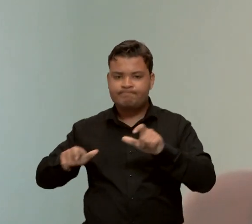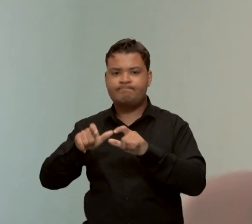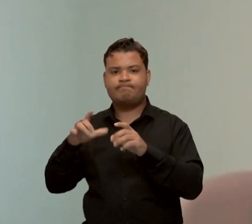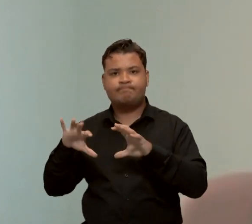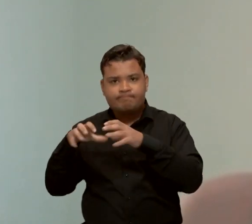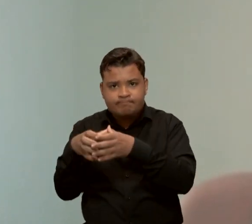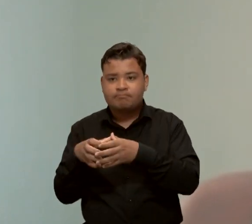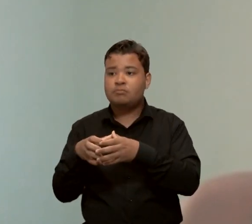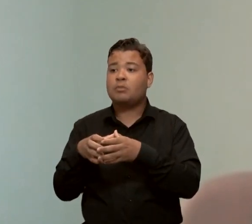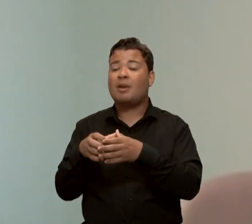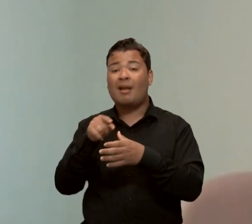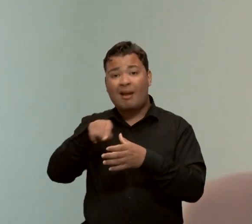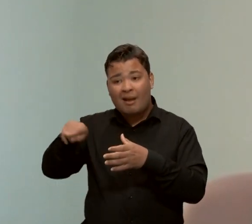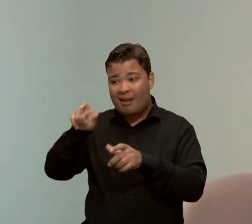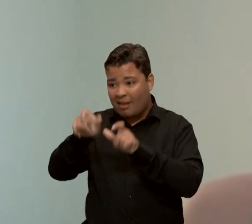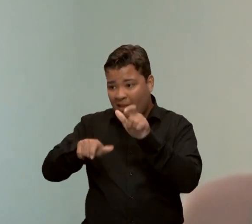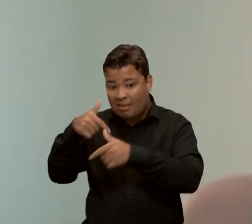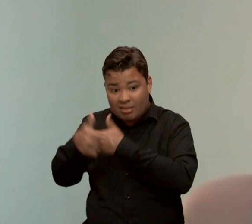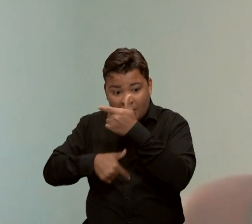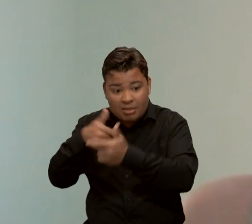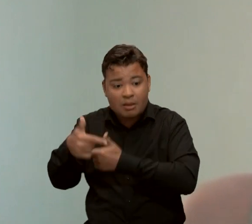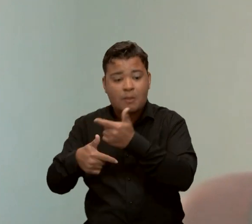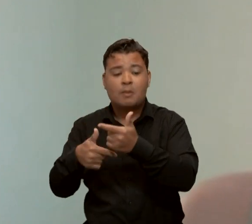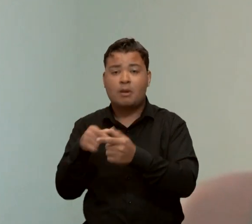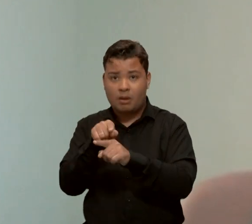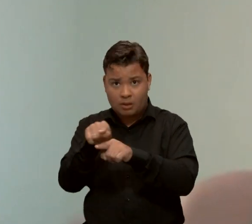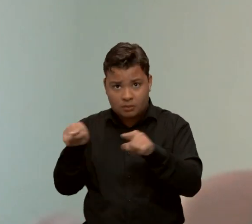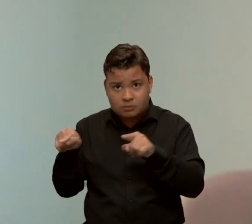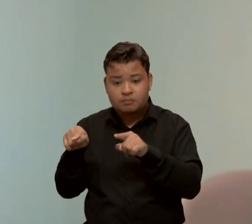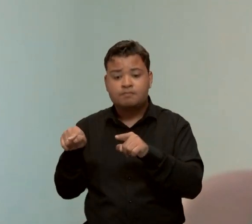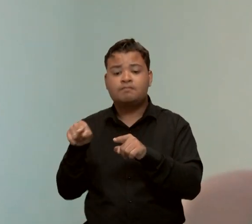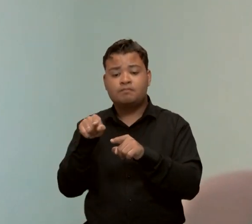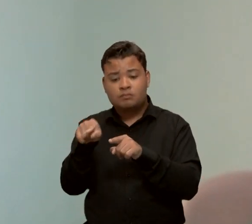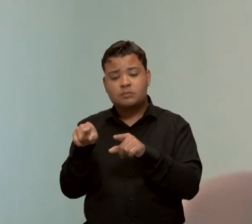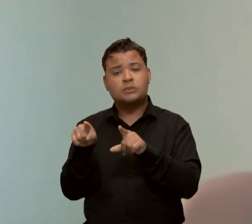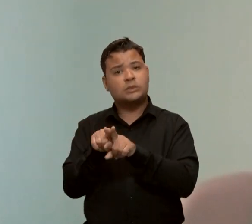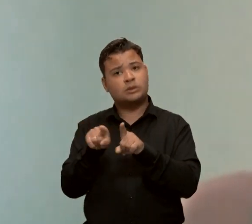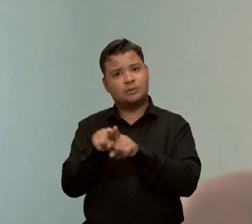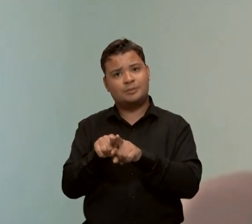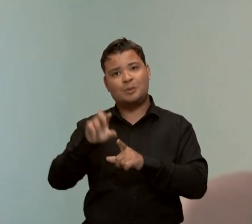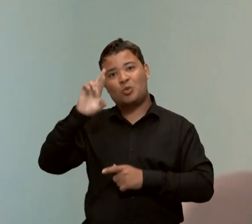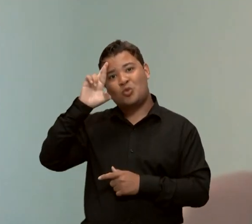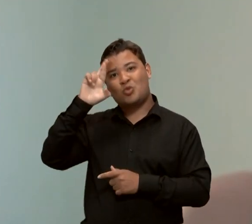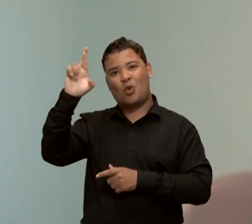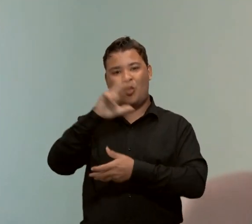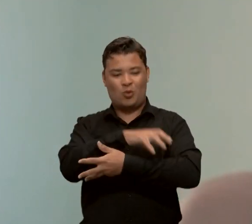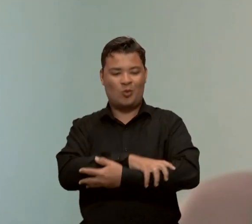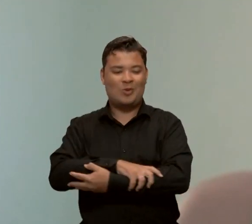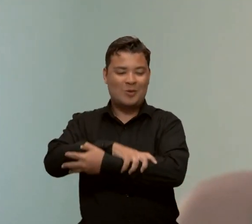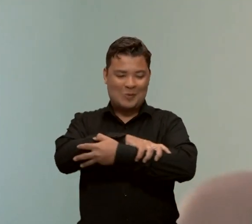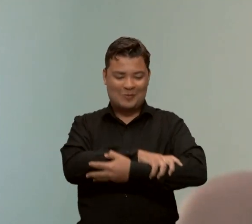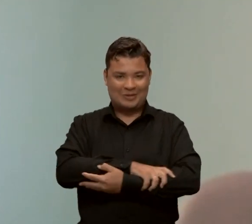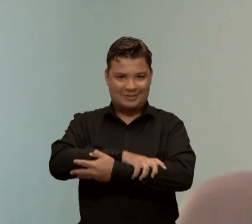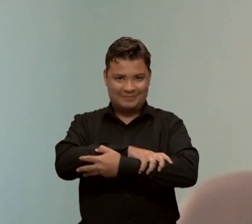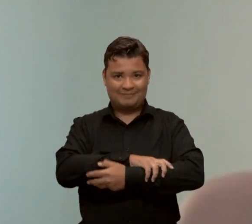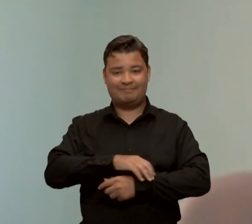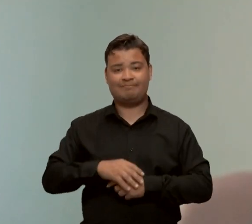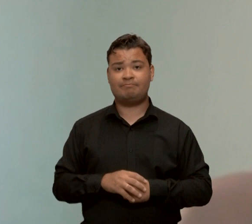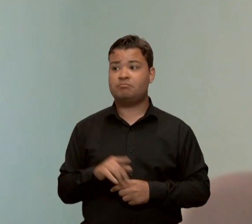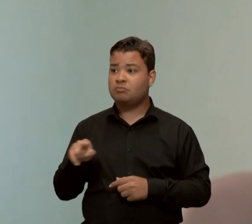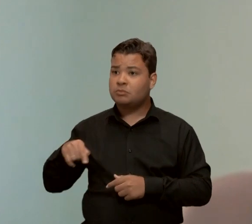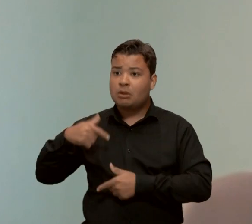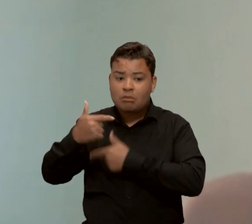próprios catadores e catadoras se tornarem os donos da cooperativa, atuarem de